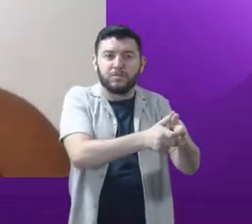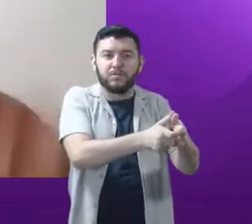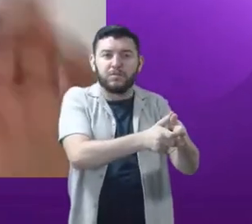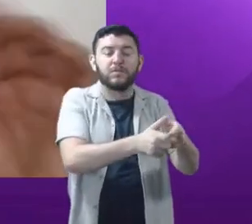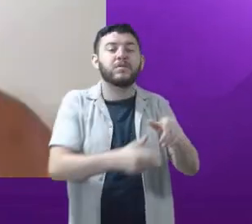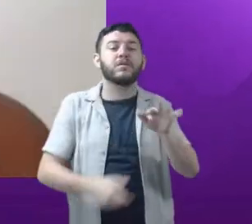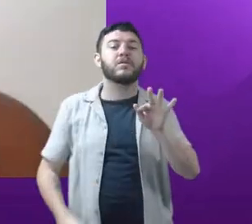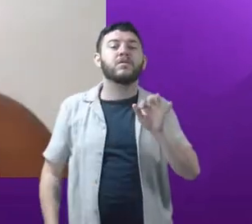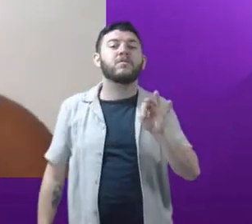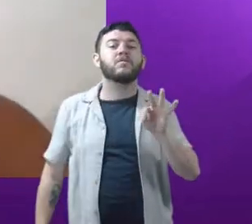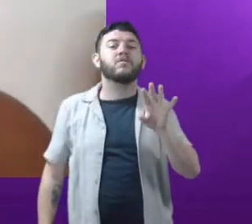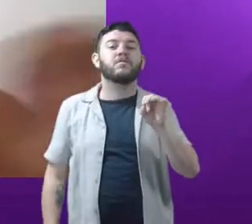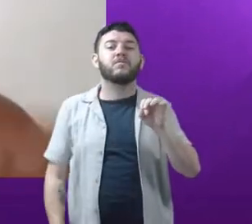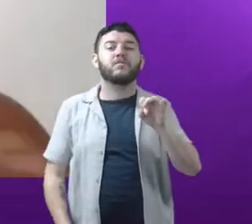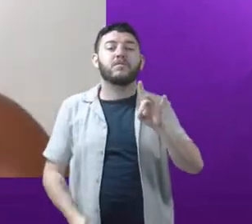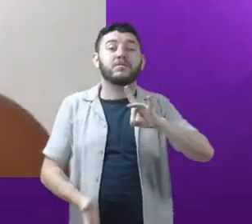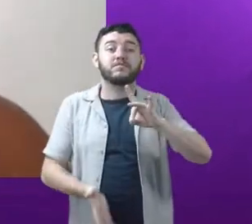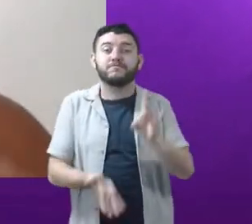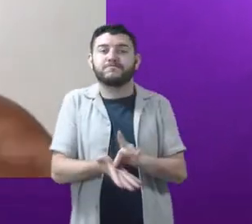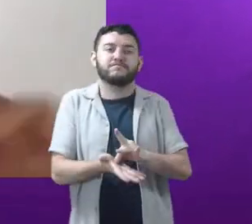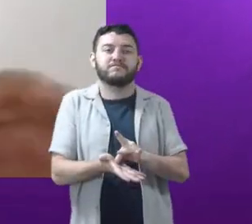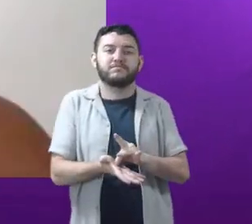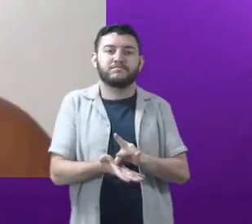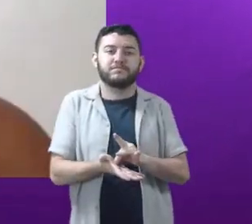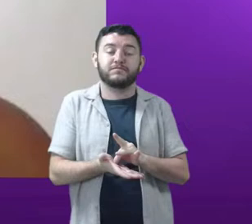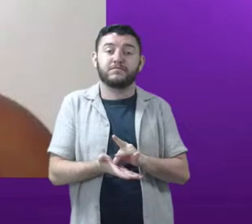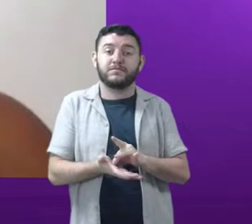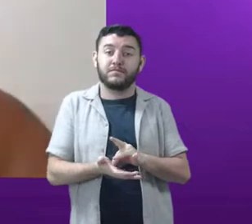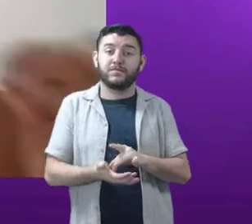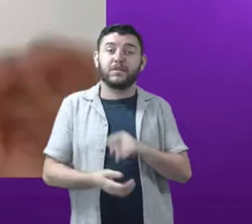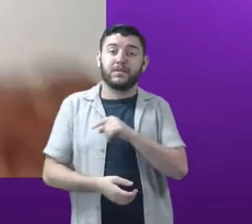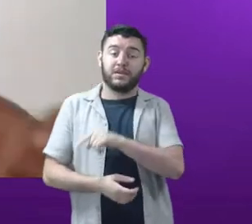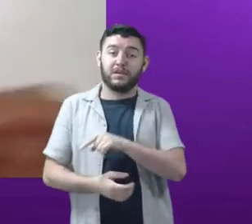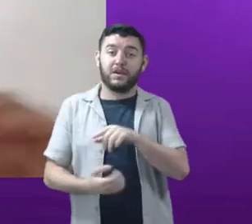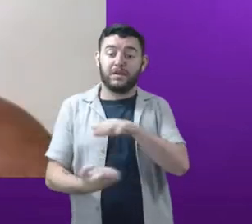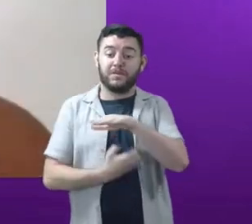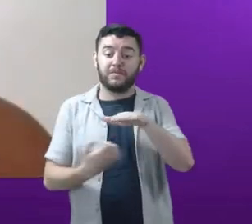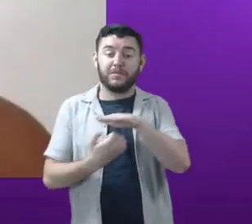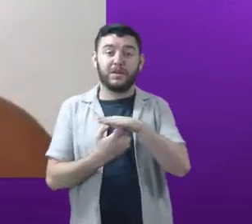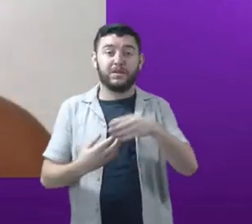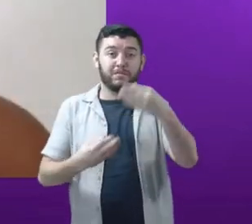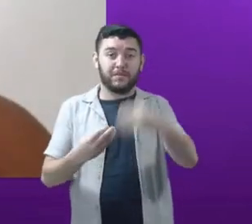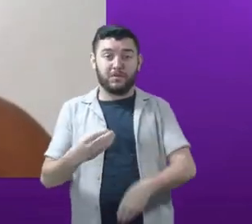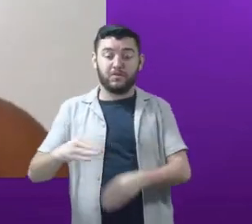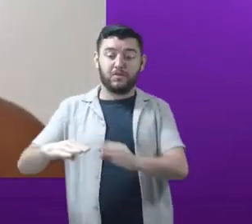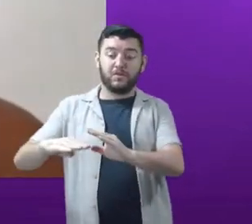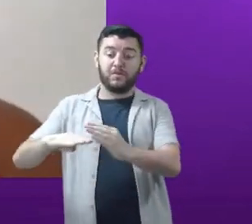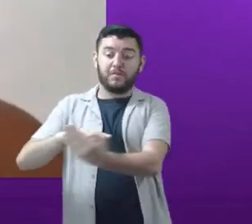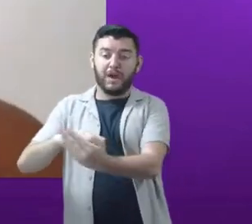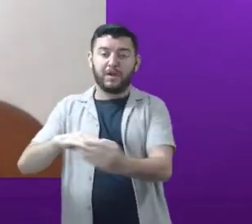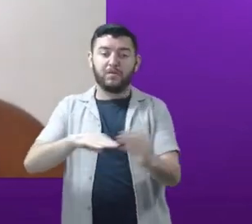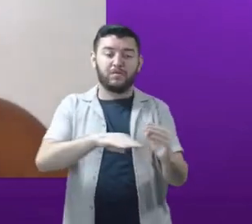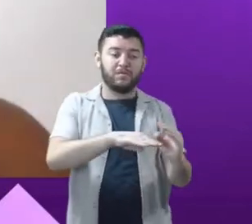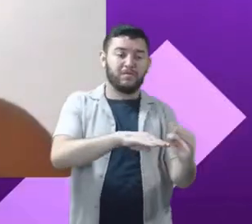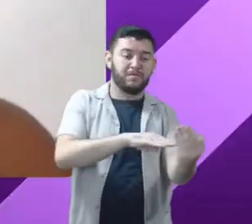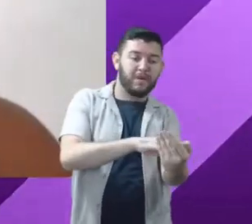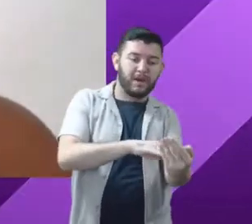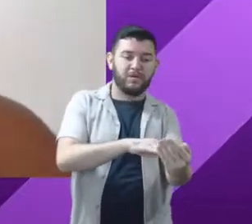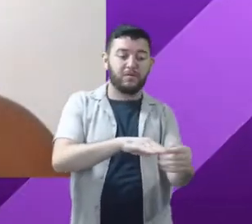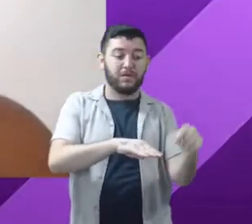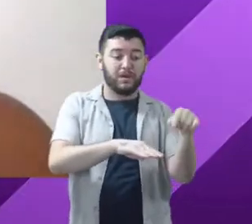que 2 dos bairros atingidos pela Braskem eram majoritariamente de população